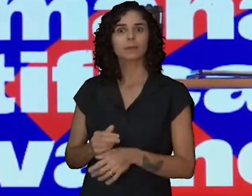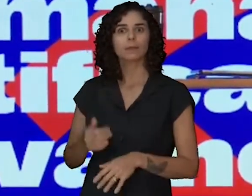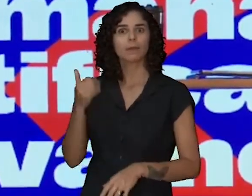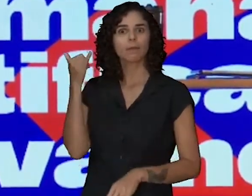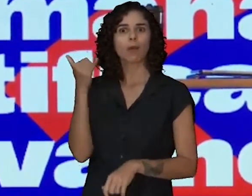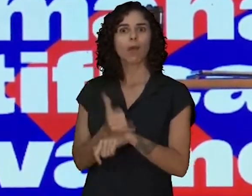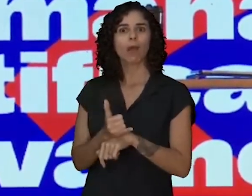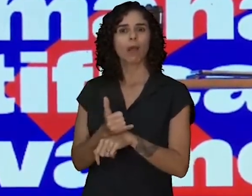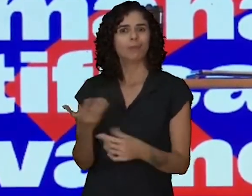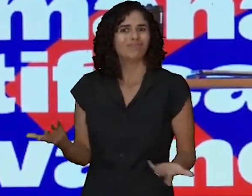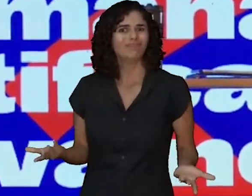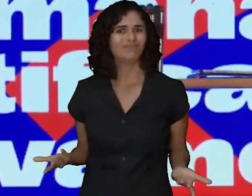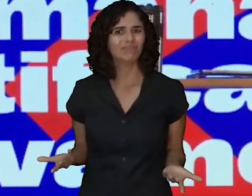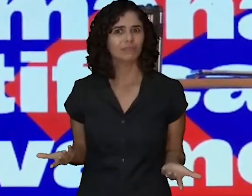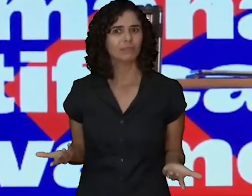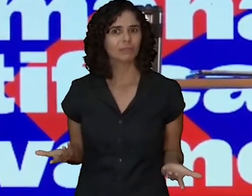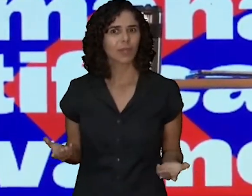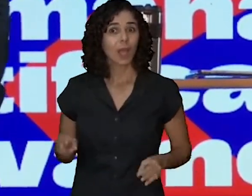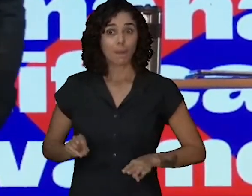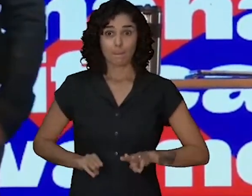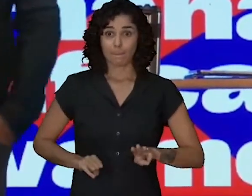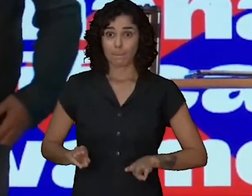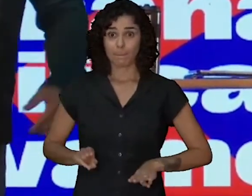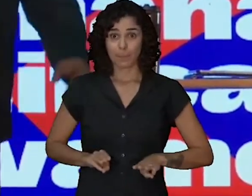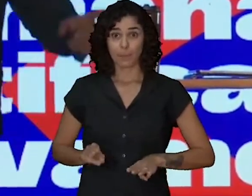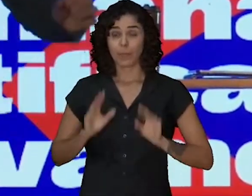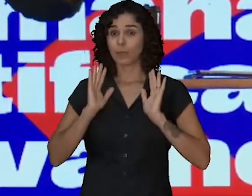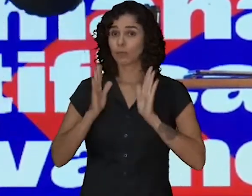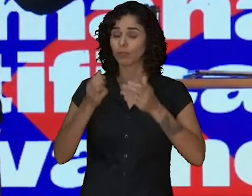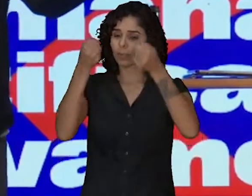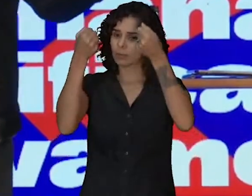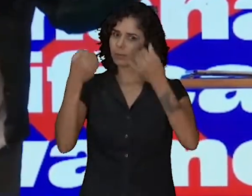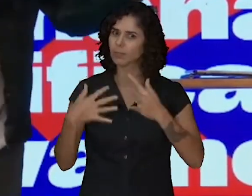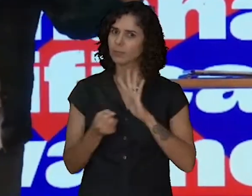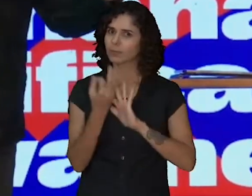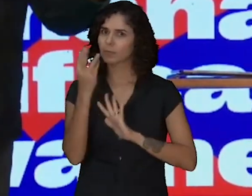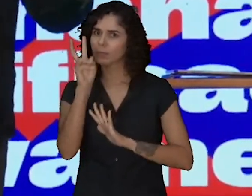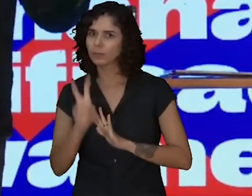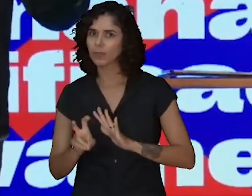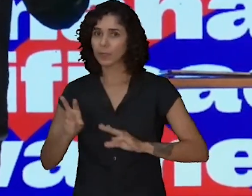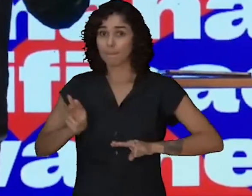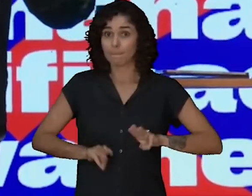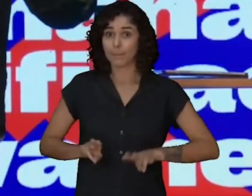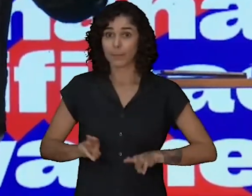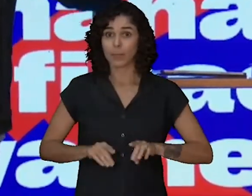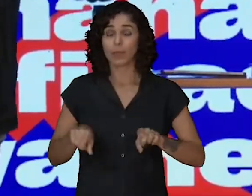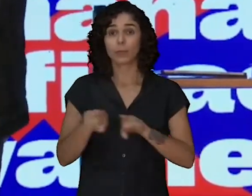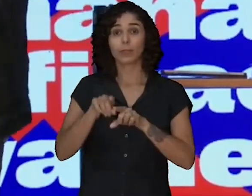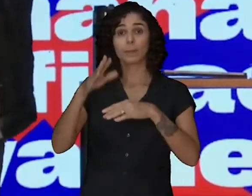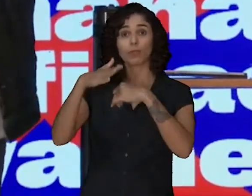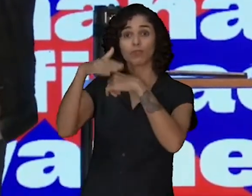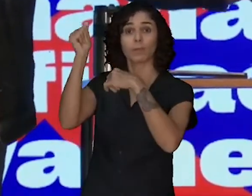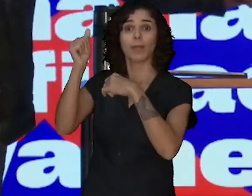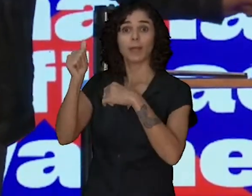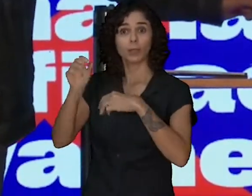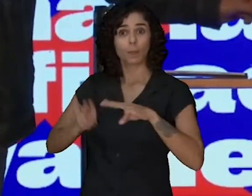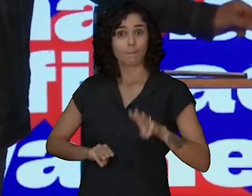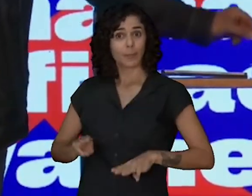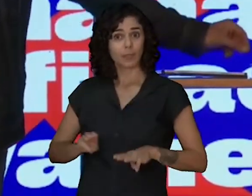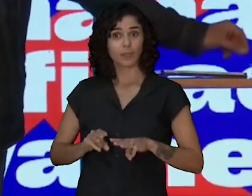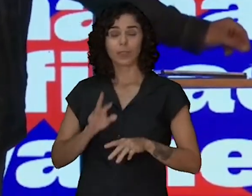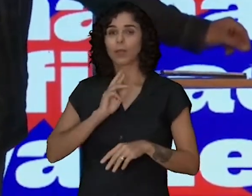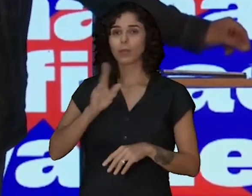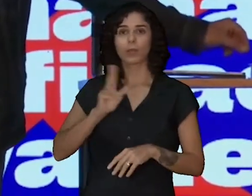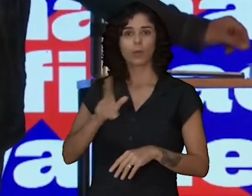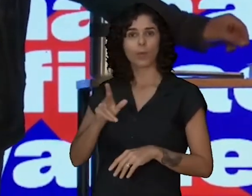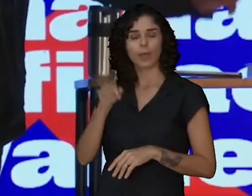O ministério, e é isso que eu já falei tantas vezes, e o chamado ministerial não é para os pastores e